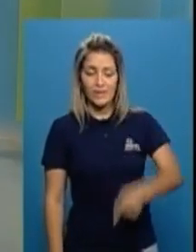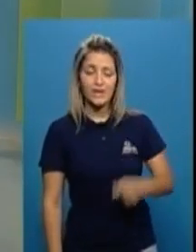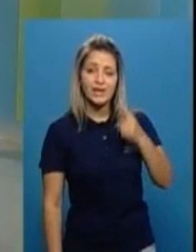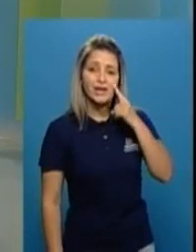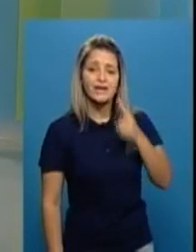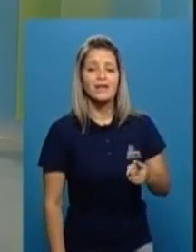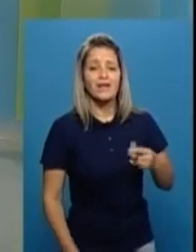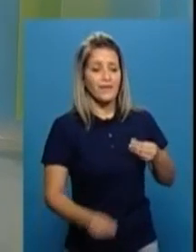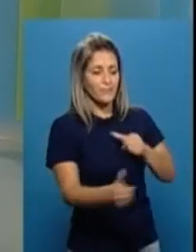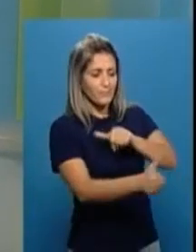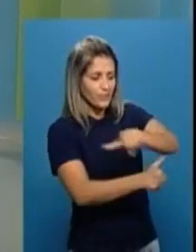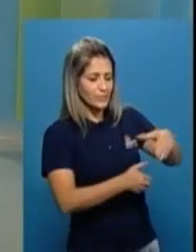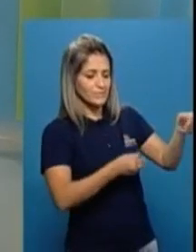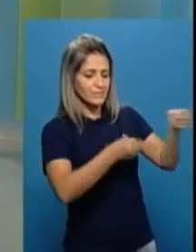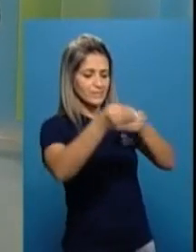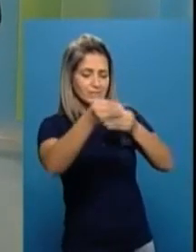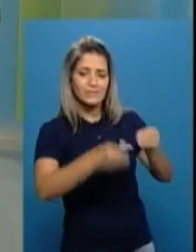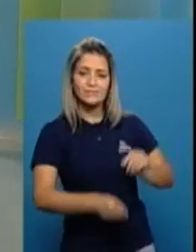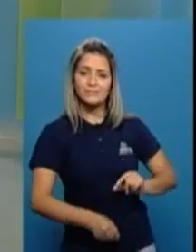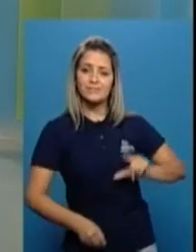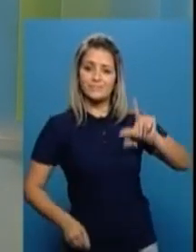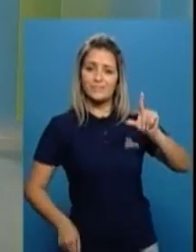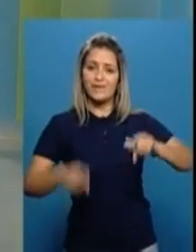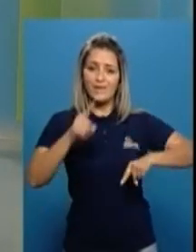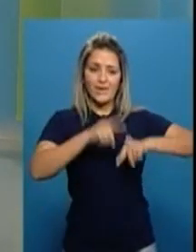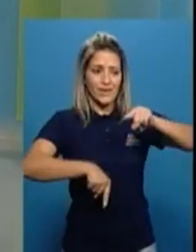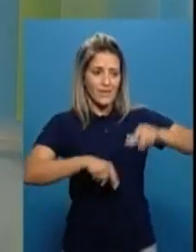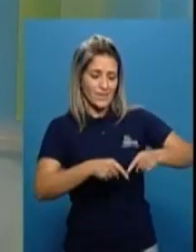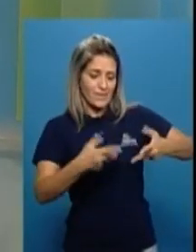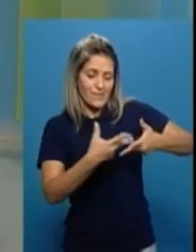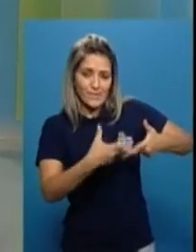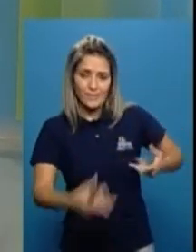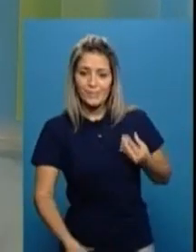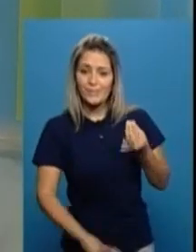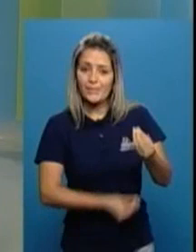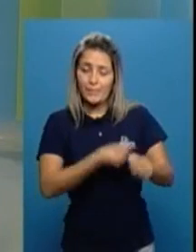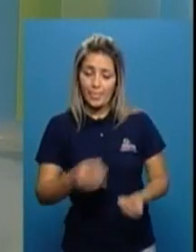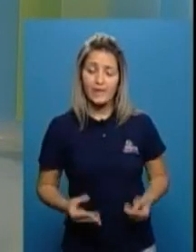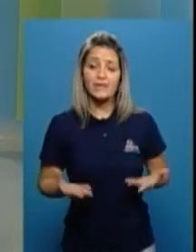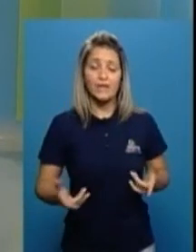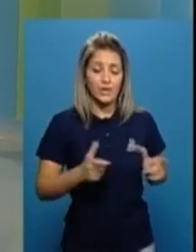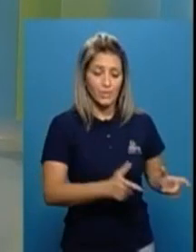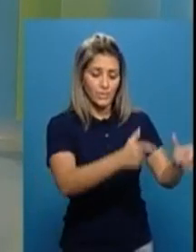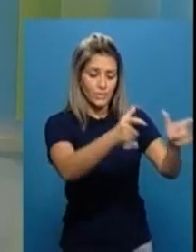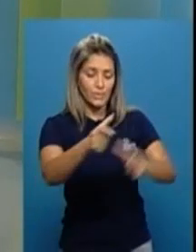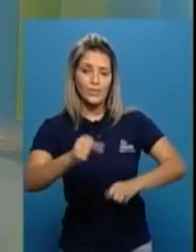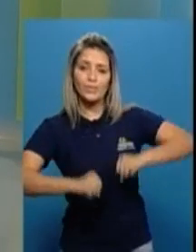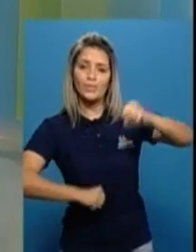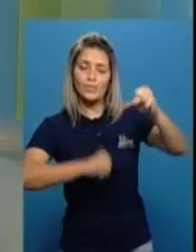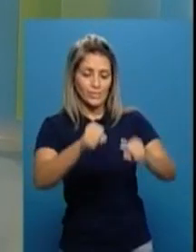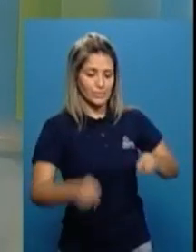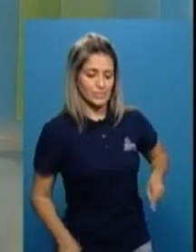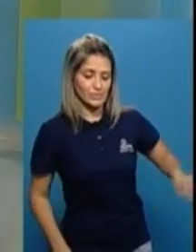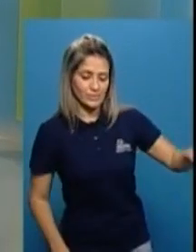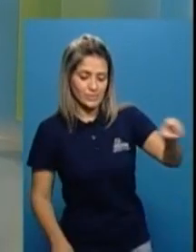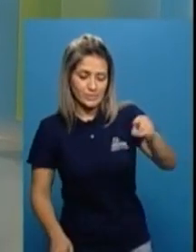da flexibilidade quanto ao tamanho de lote por produto, quando as máquinas são posicionadas em células